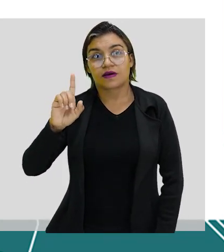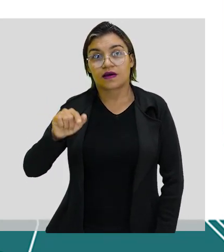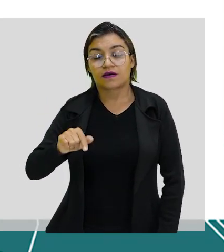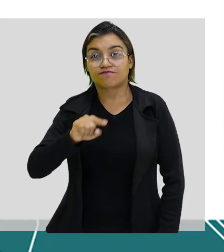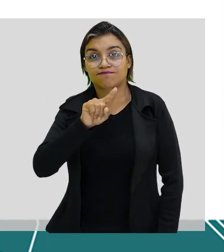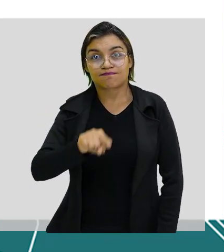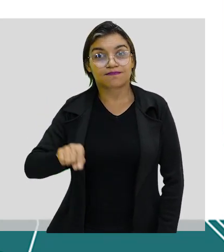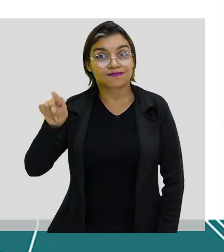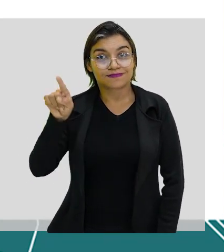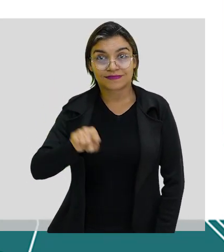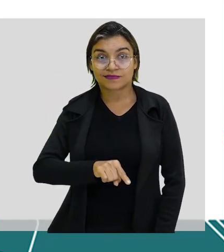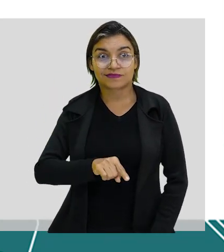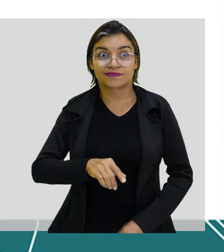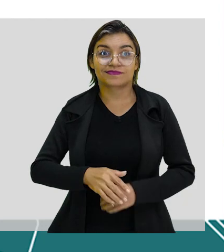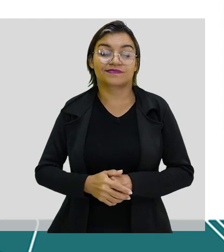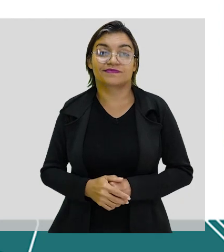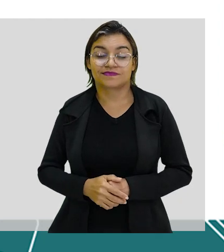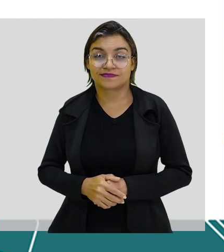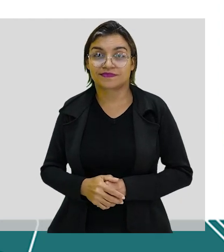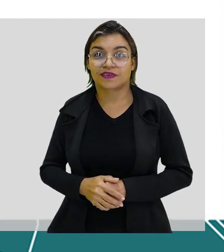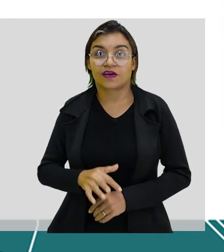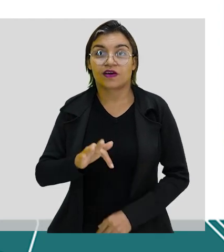igual a zero.